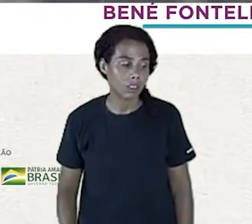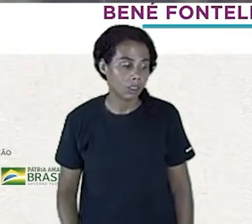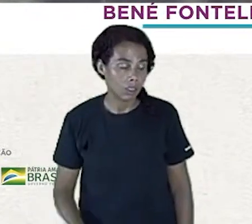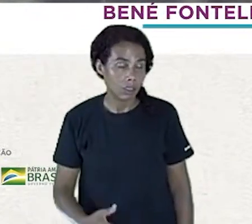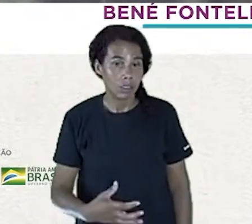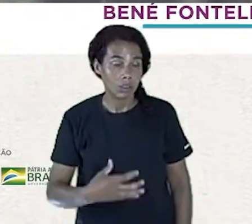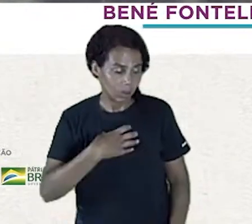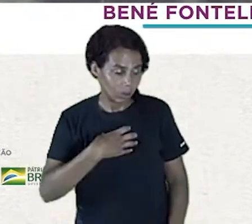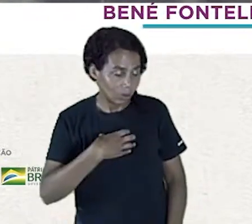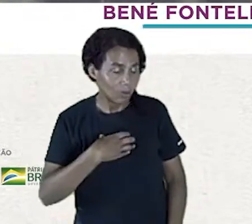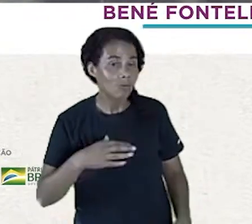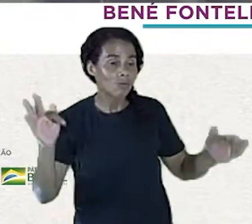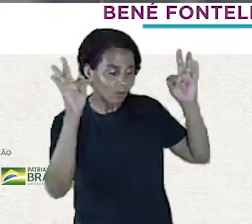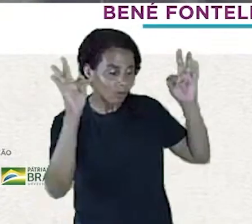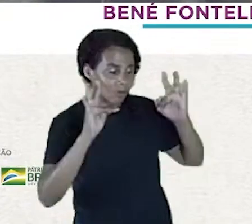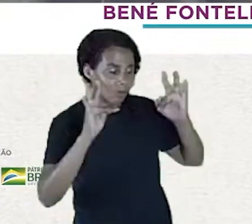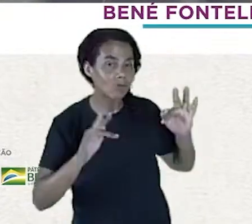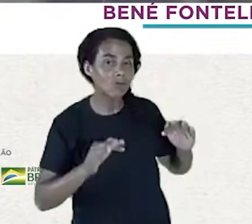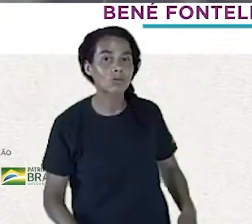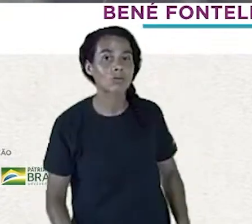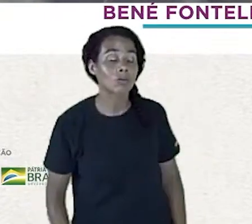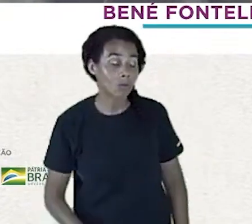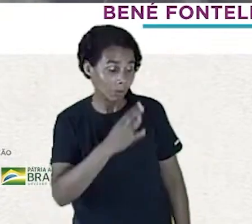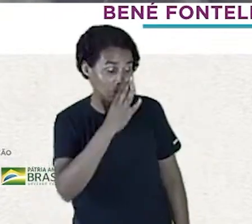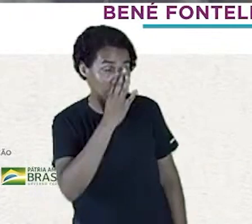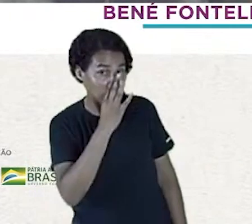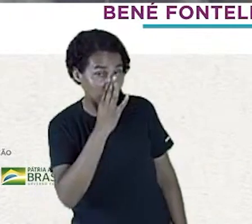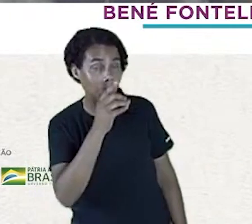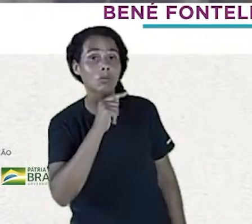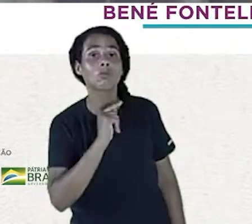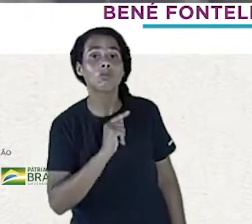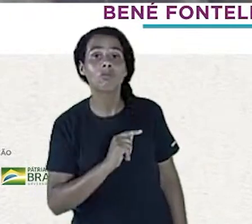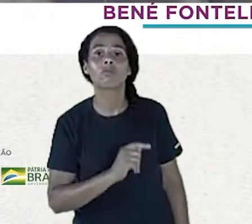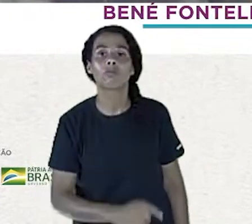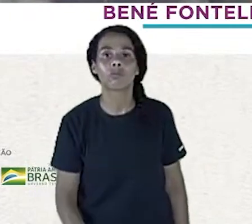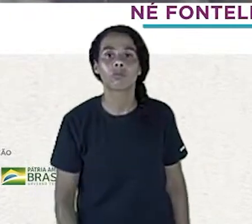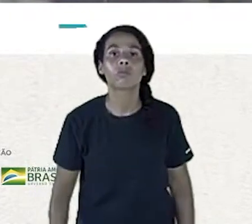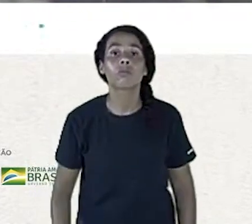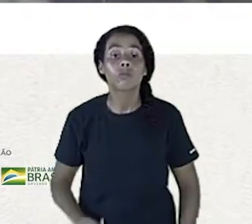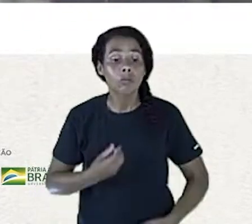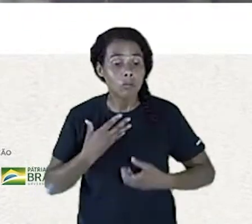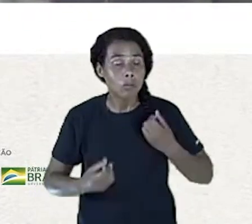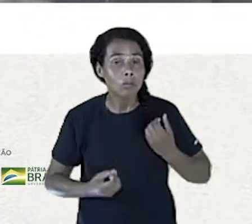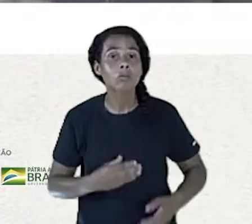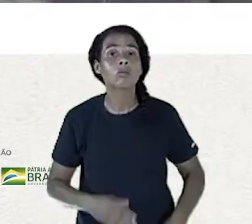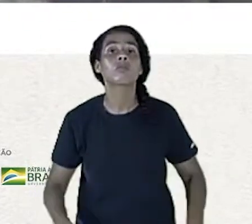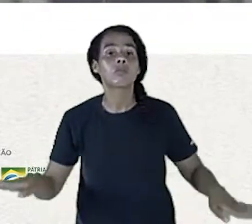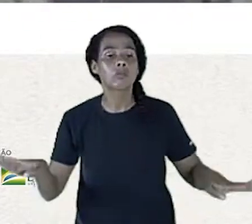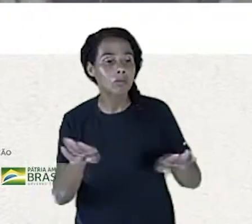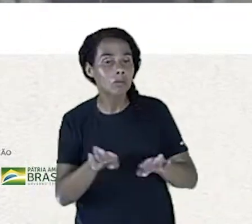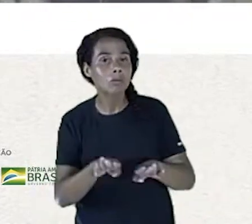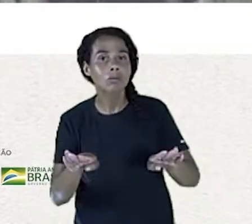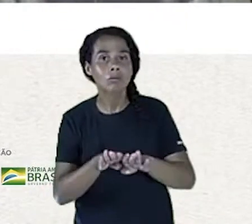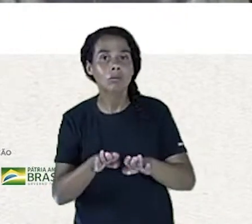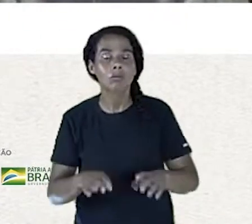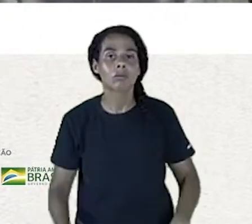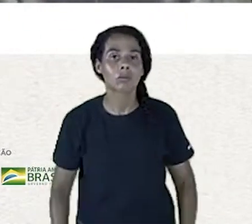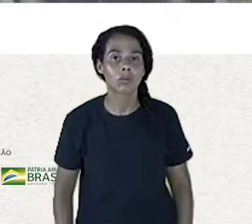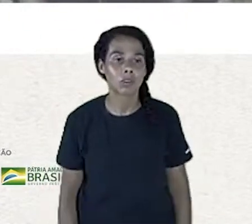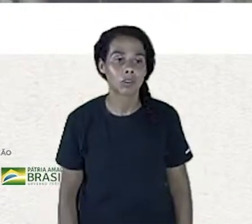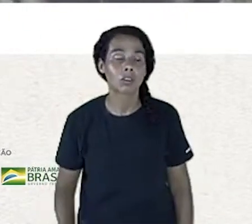país. Porque não é só a questão estética do trabalho dele, da poética dele, profunda, do grande músico que ele é